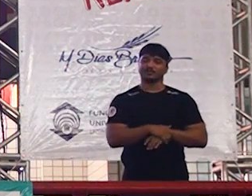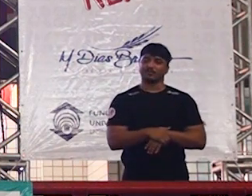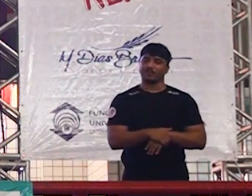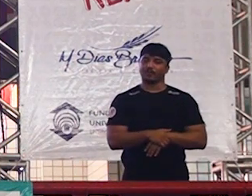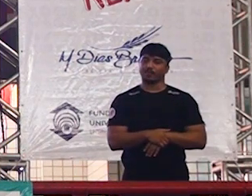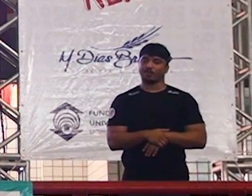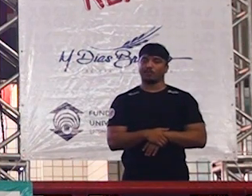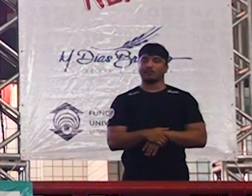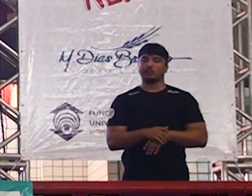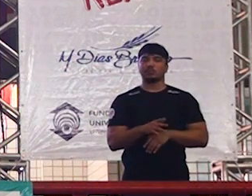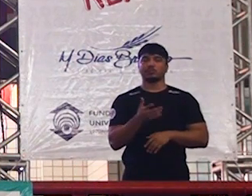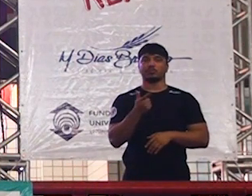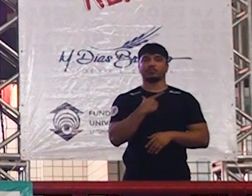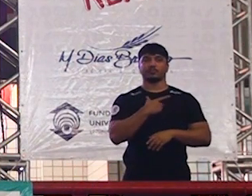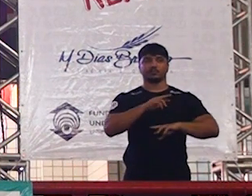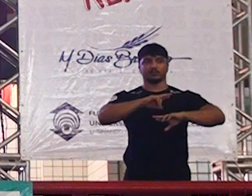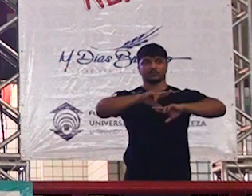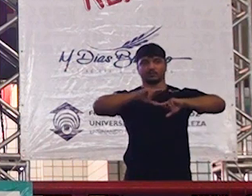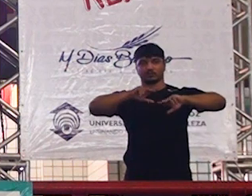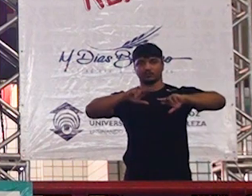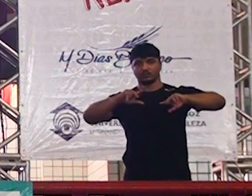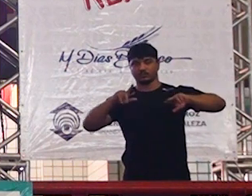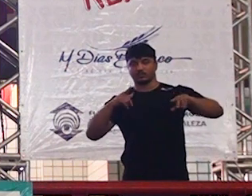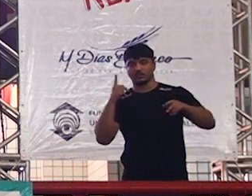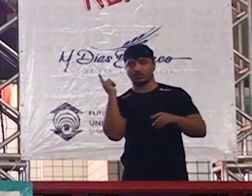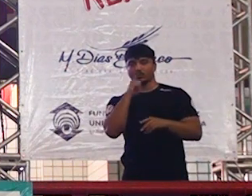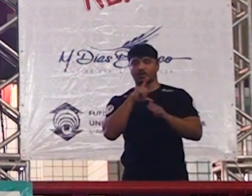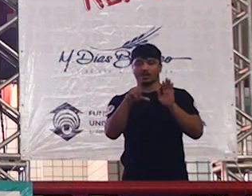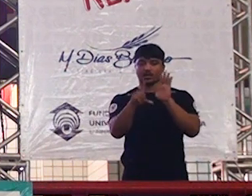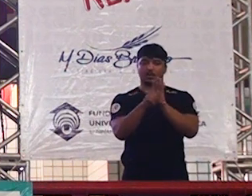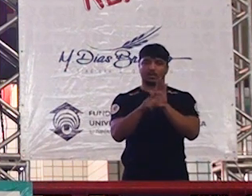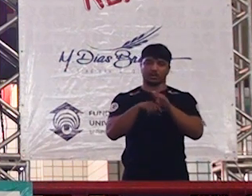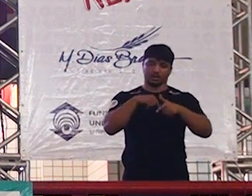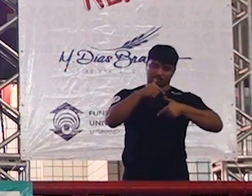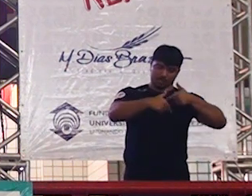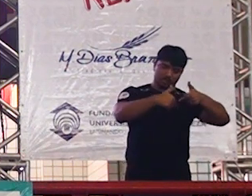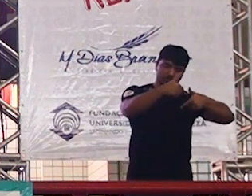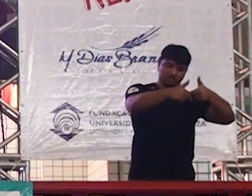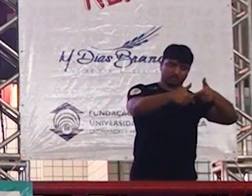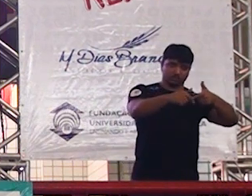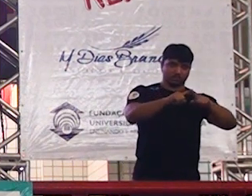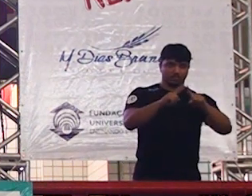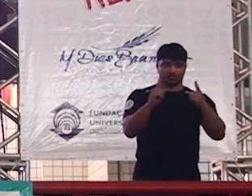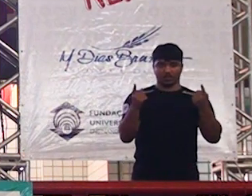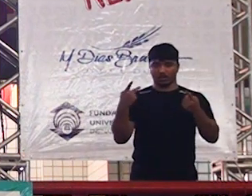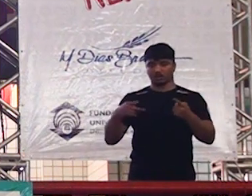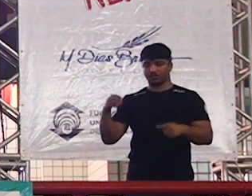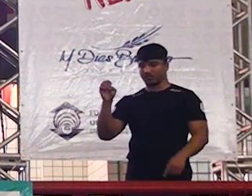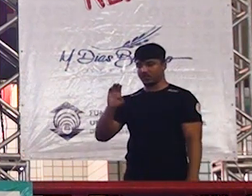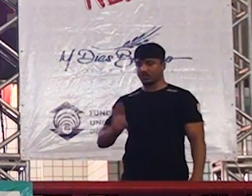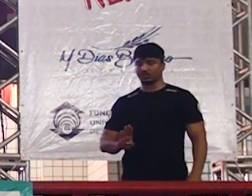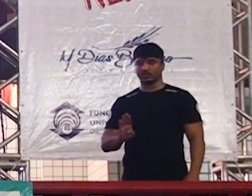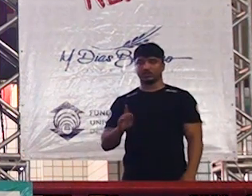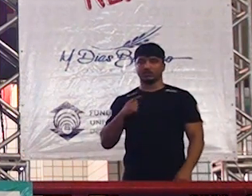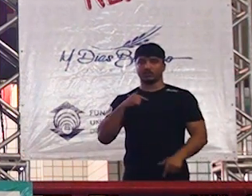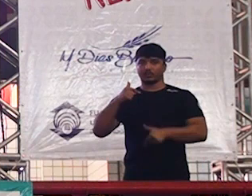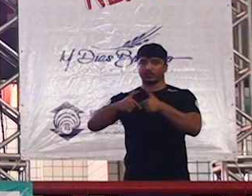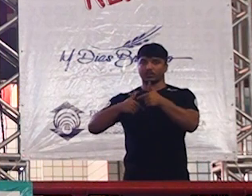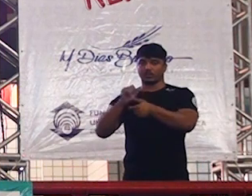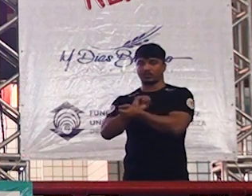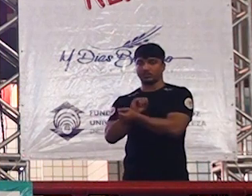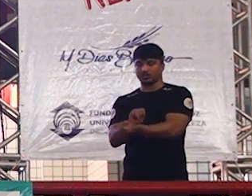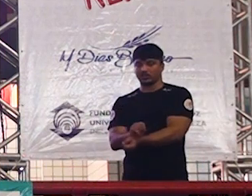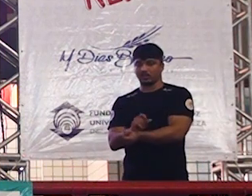professor. Vários foram os avanços nas leis trabalhistas. Entretanto, no Brasil, o trabalho